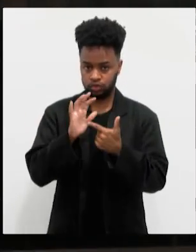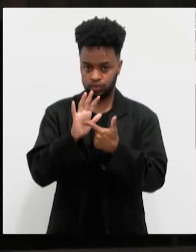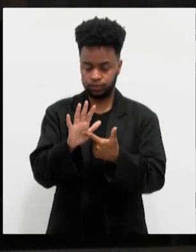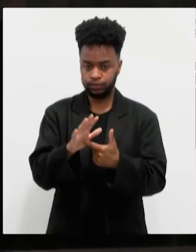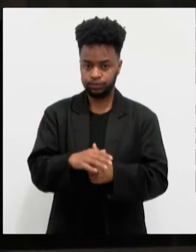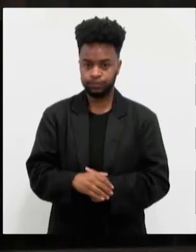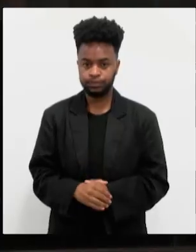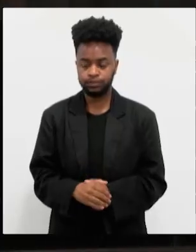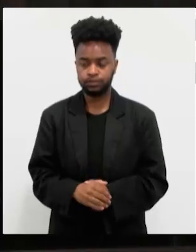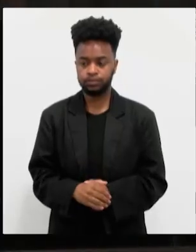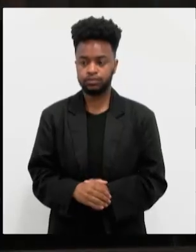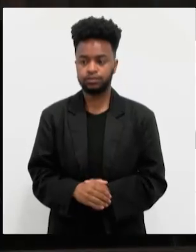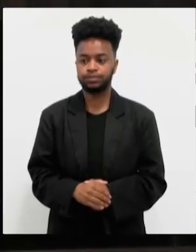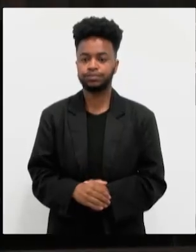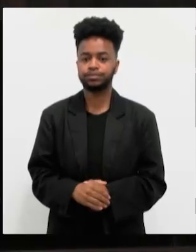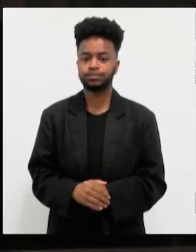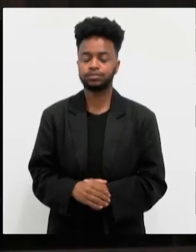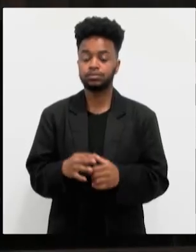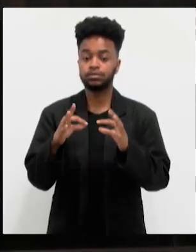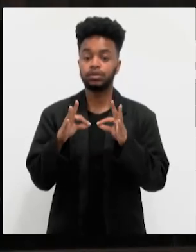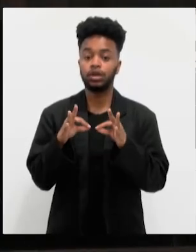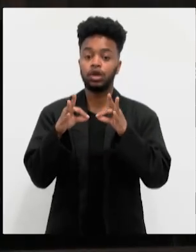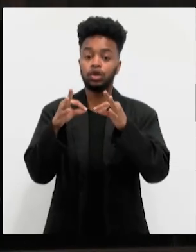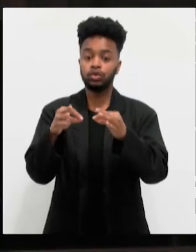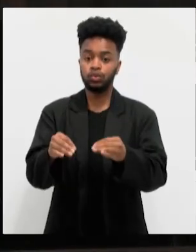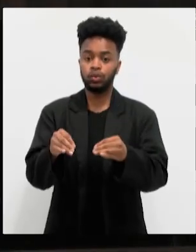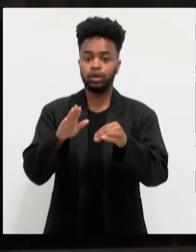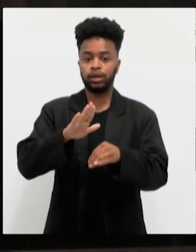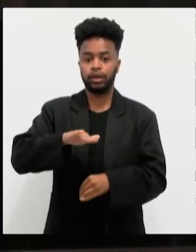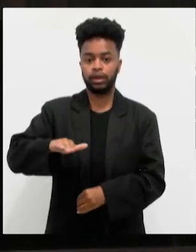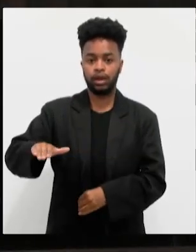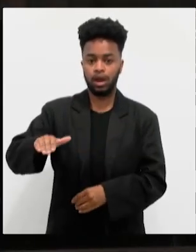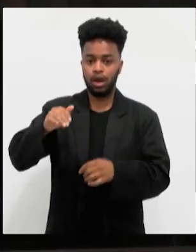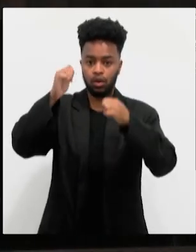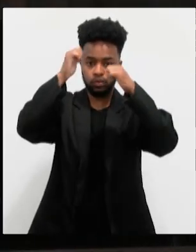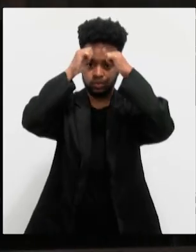que todas as crianças autistas